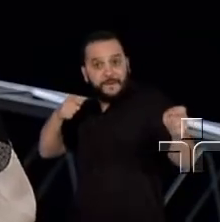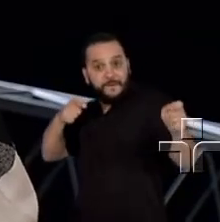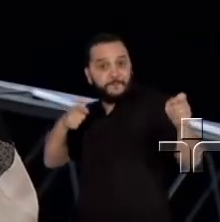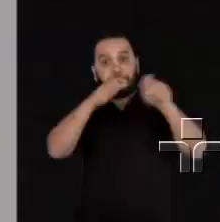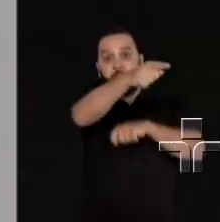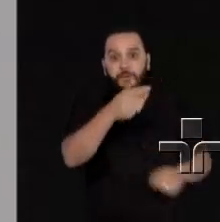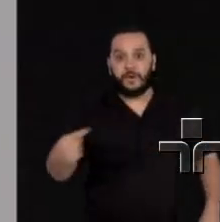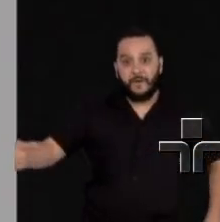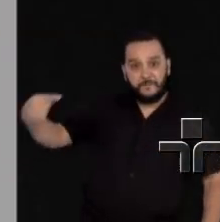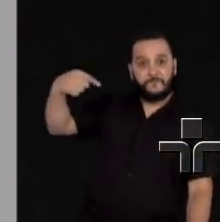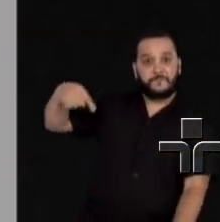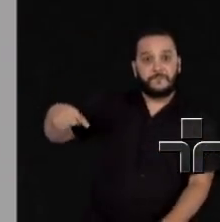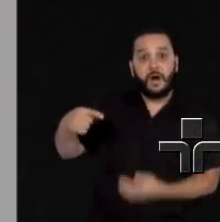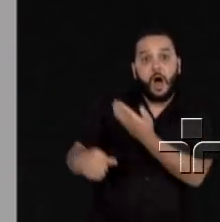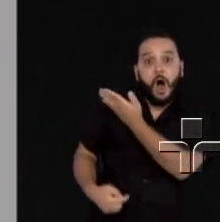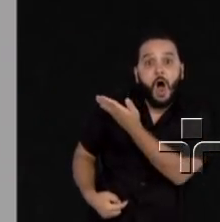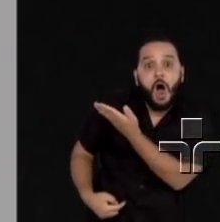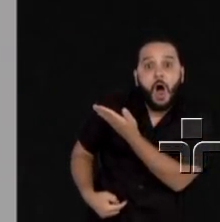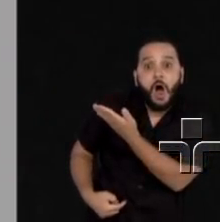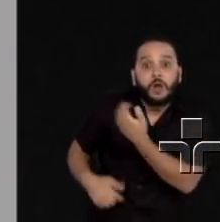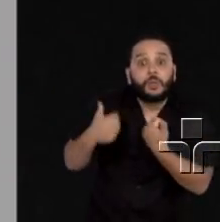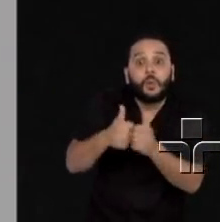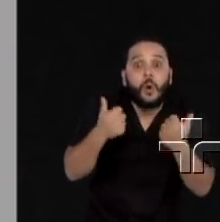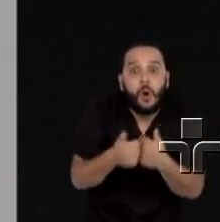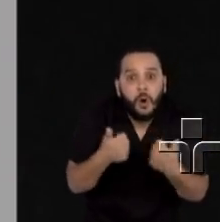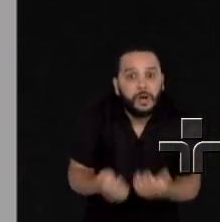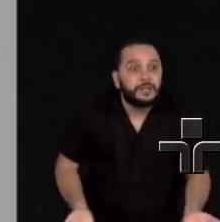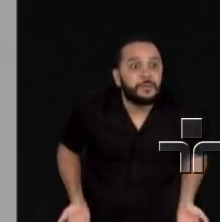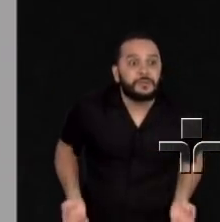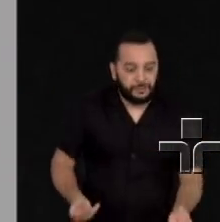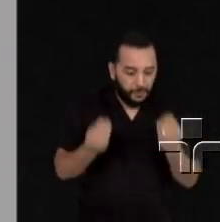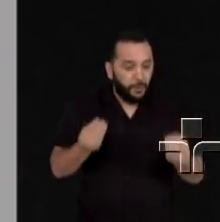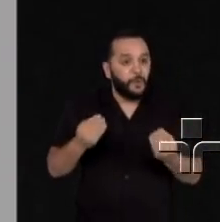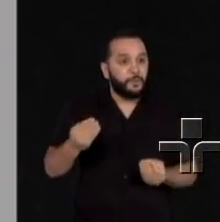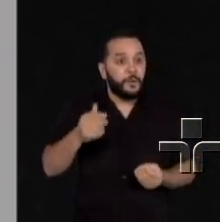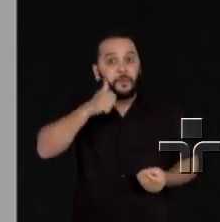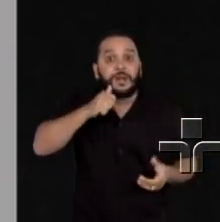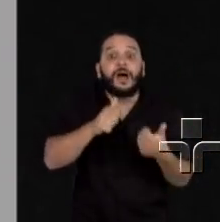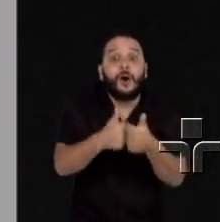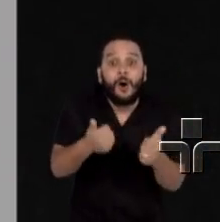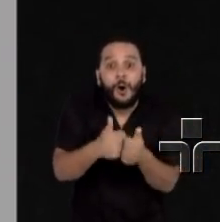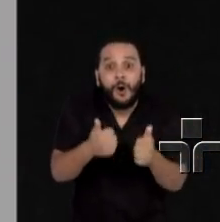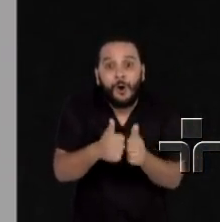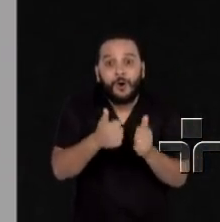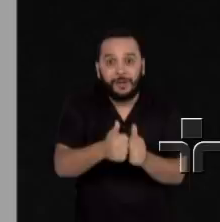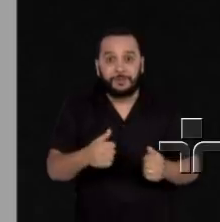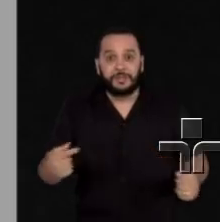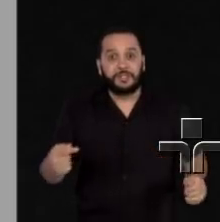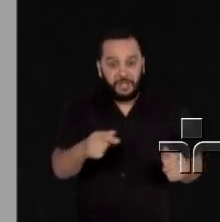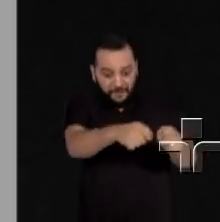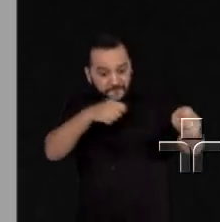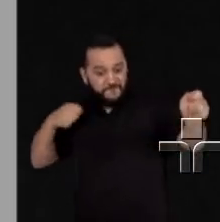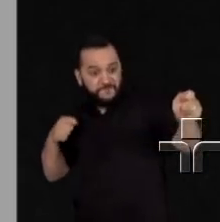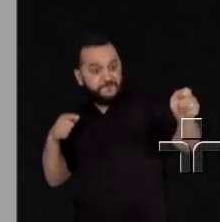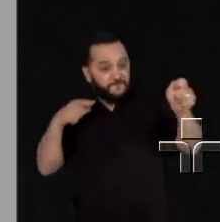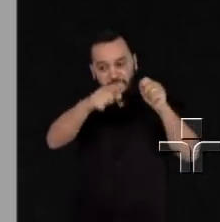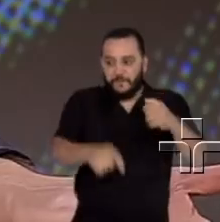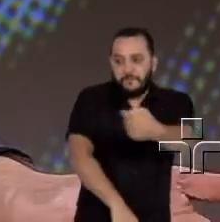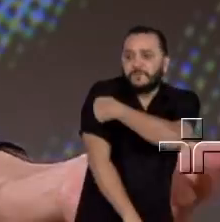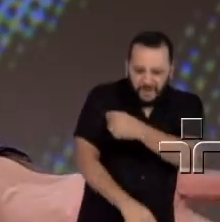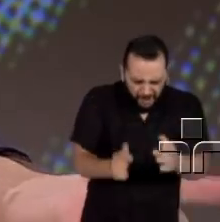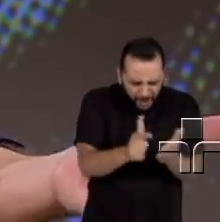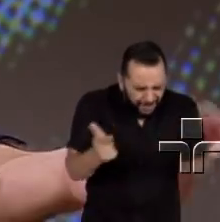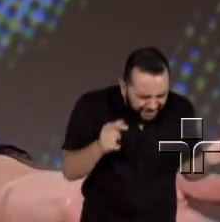A mulher estava dentro do ônibus, tomou uma flechada. É verdade, eu vi isso no